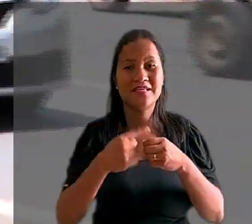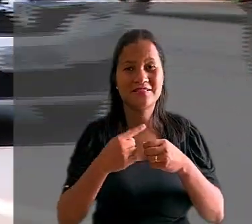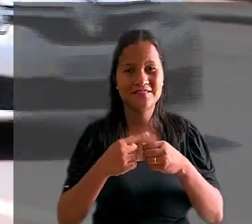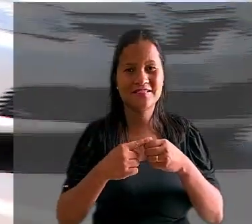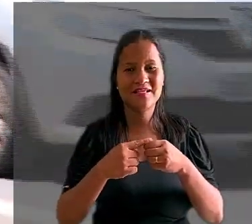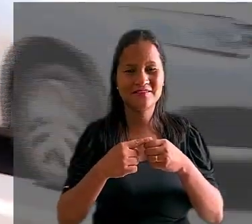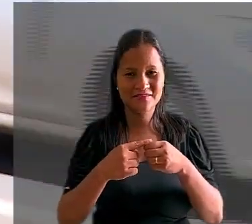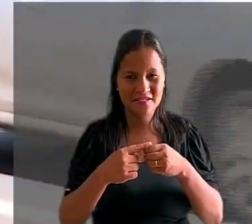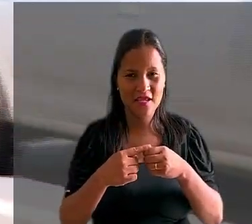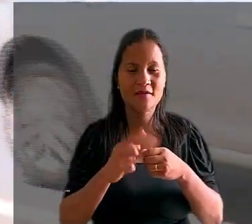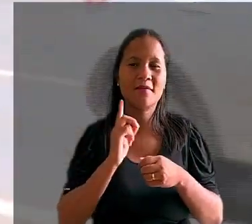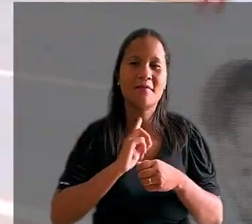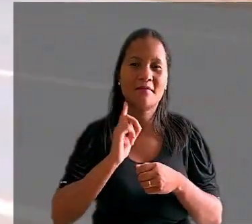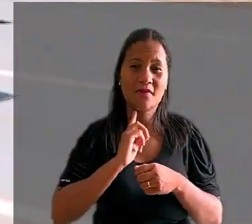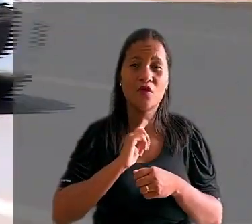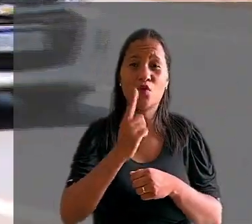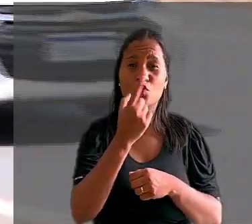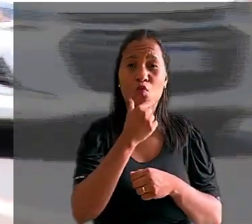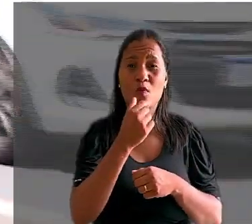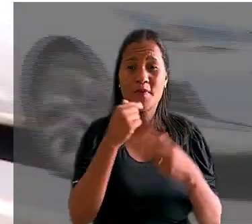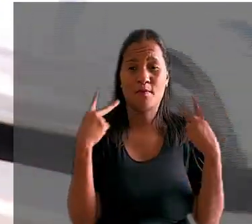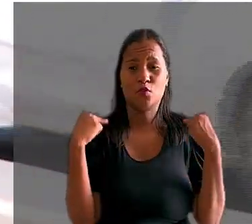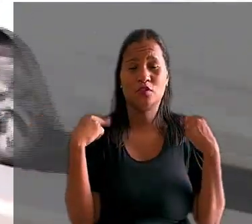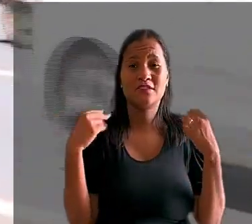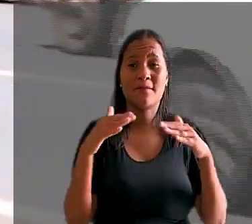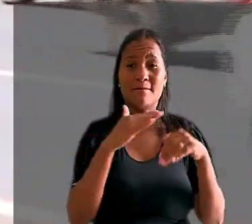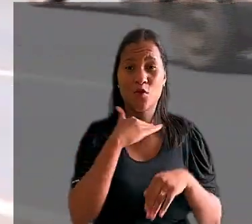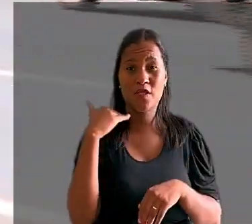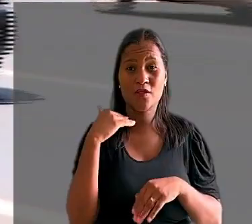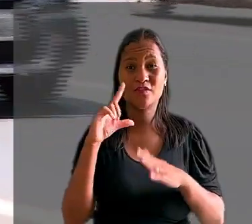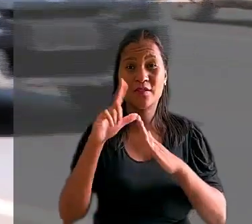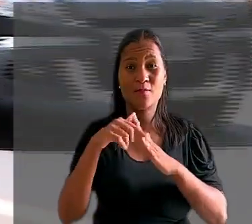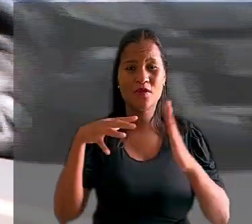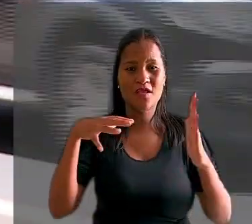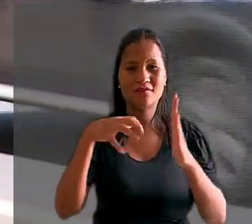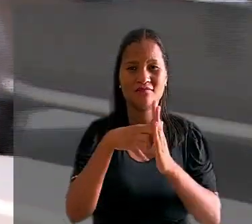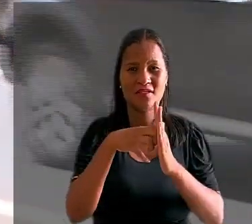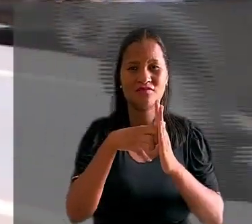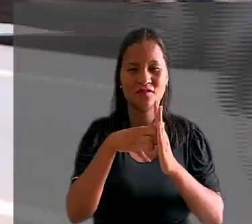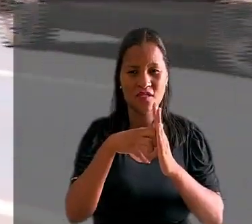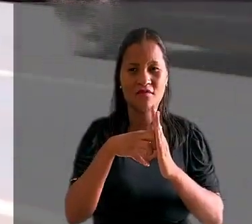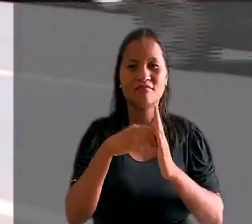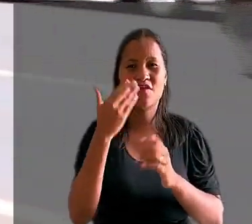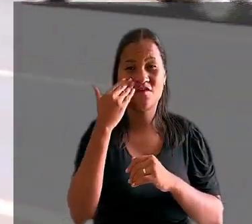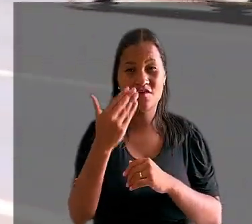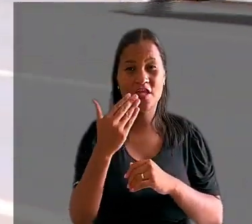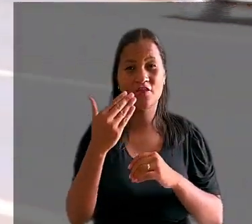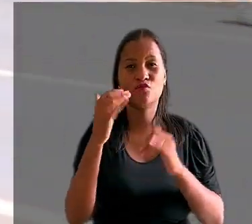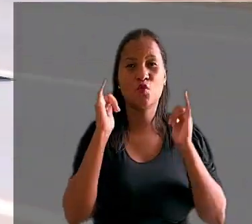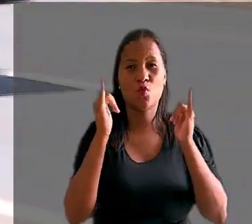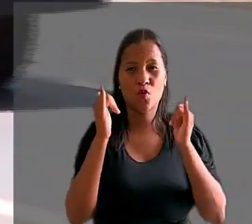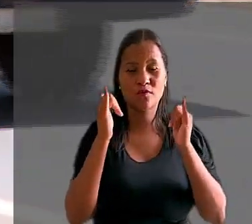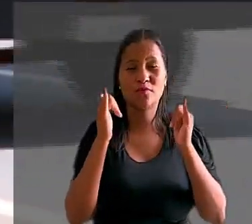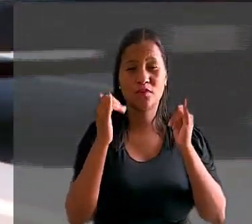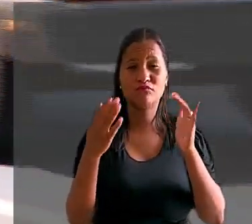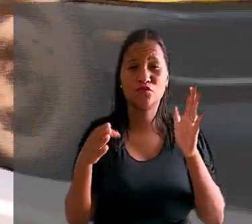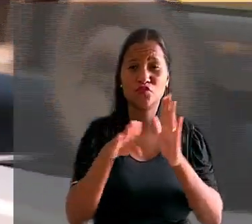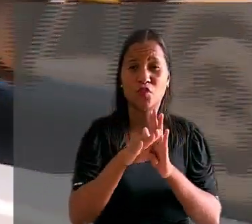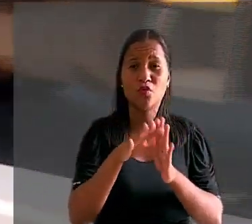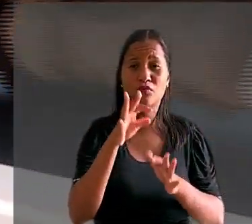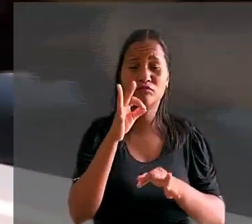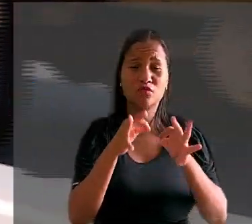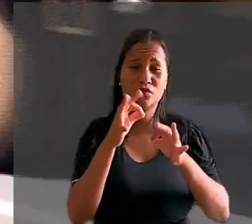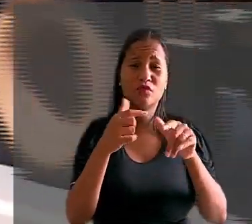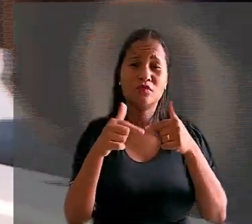Esmeraldas, um motorista morreu após bater de frente com um ônibus. O caso chegou à Justiça do Trabalho. Na ação, a viúva do